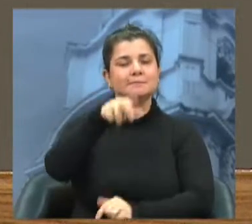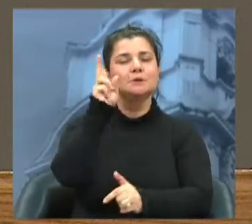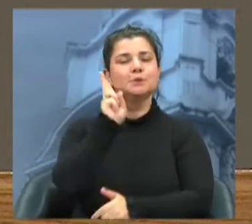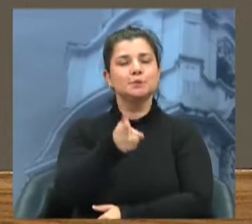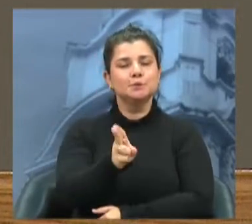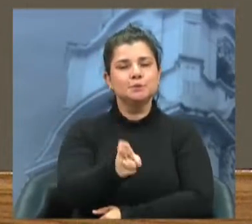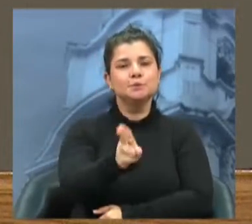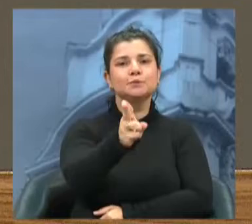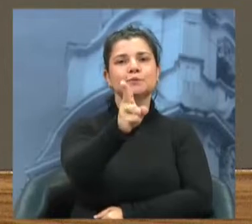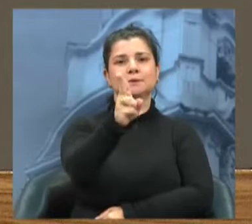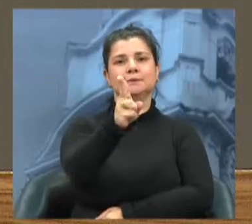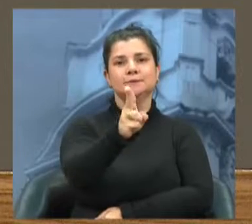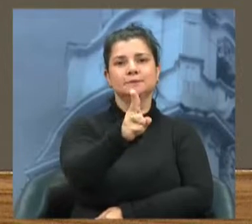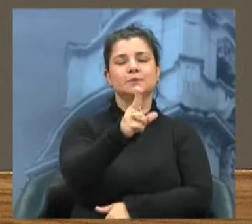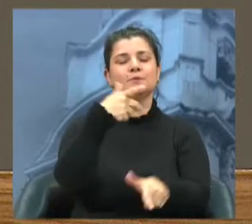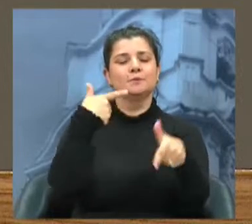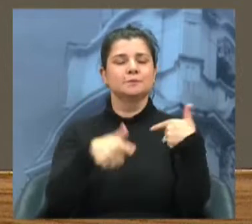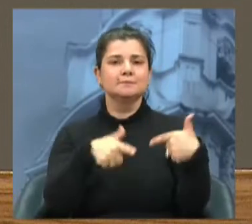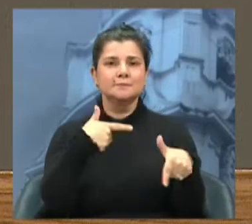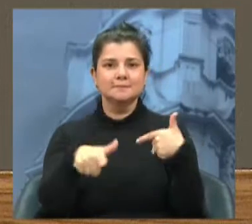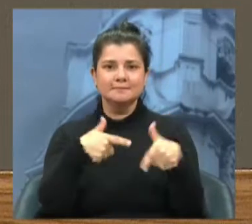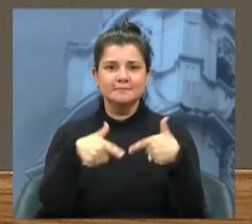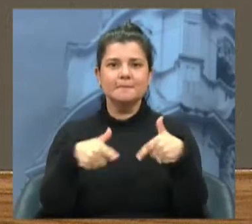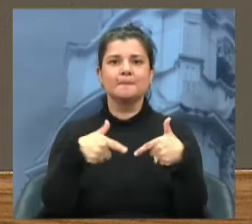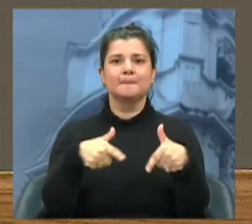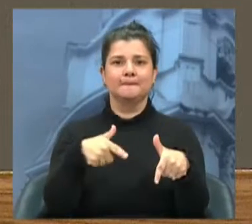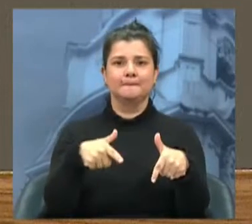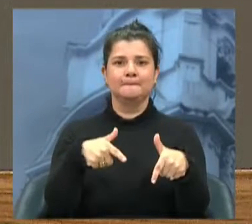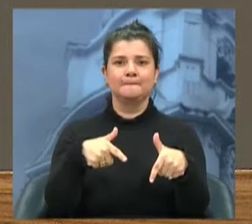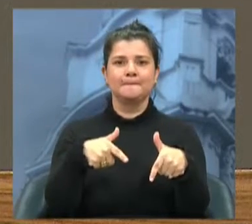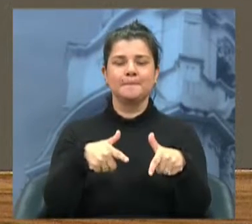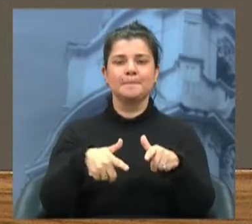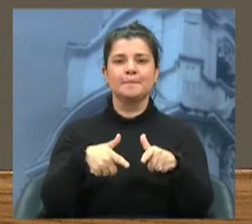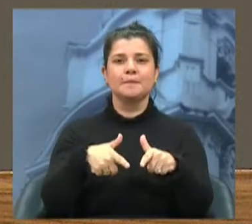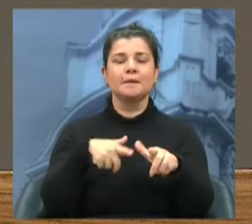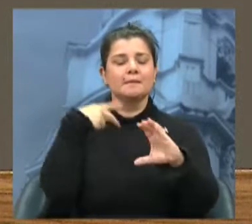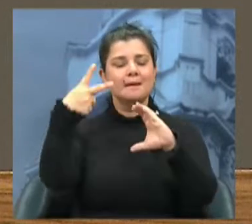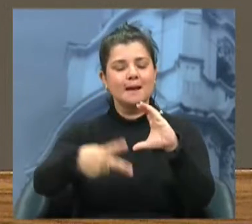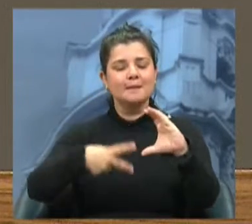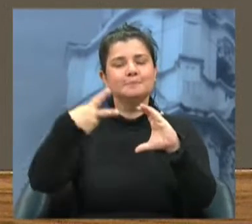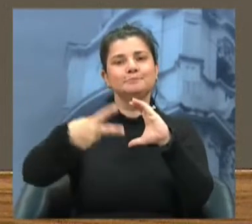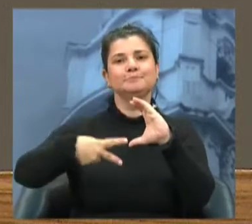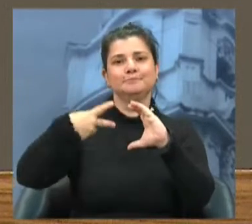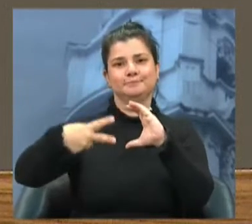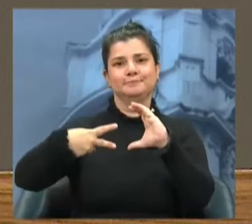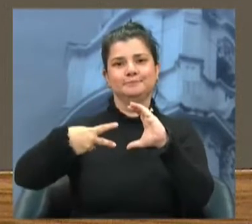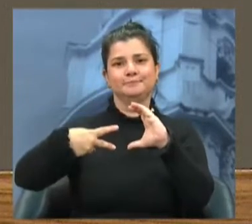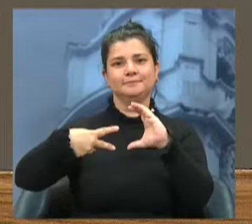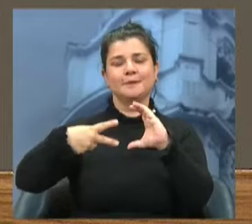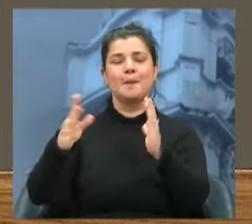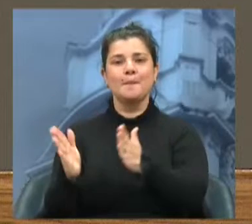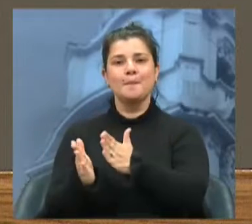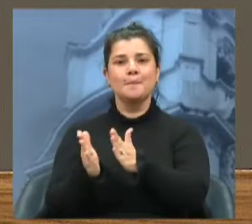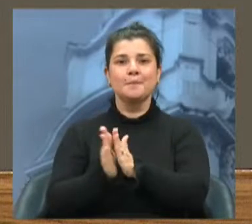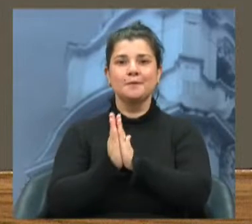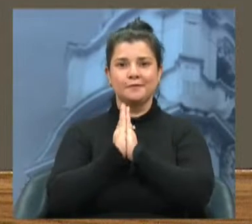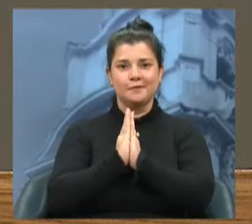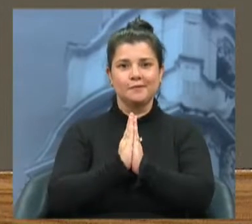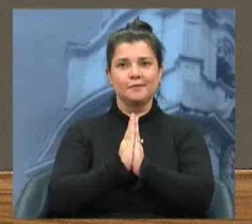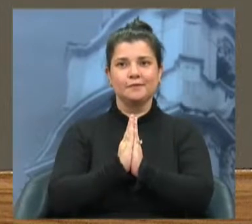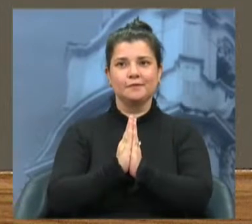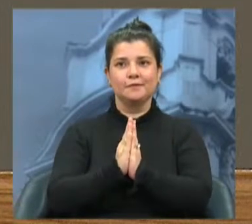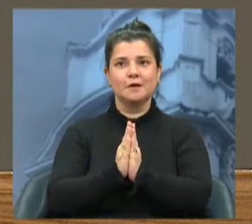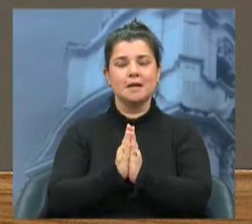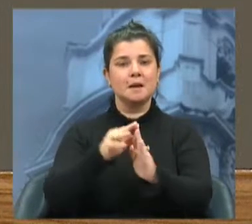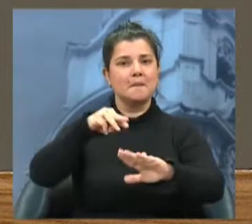continuidade ao trabalho e ao trabalho da Câmara de Vereadores. Por favor, mestre